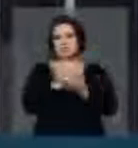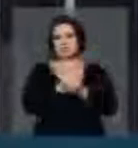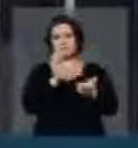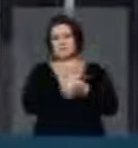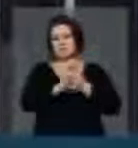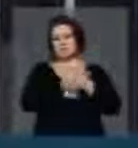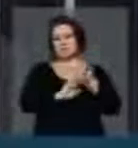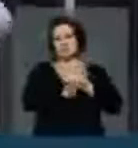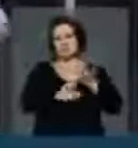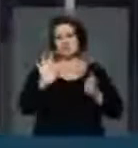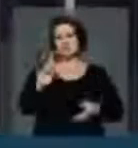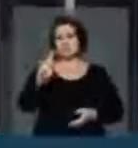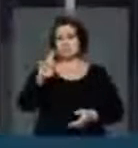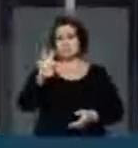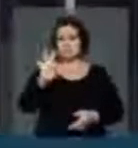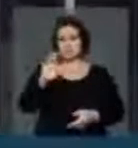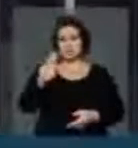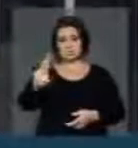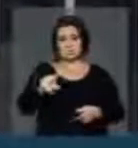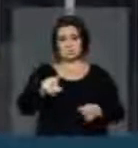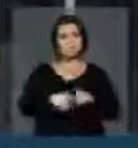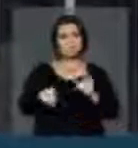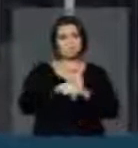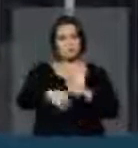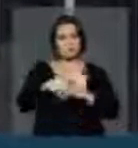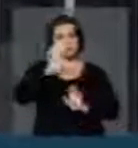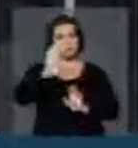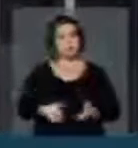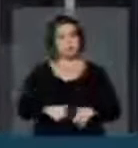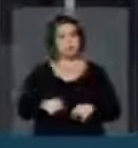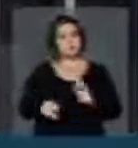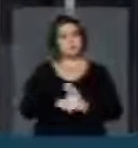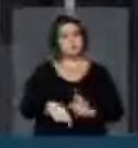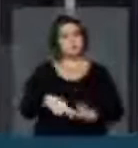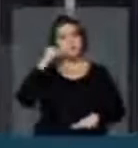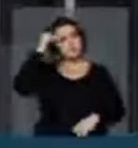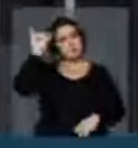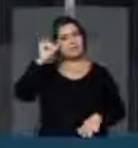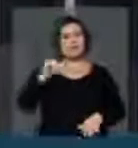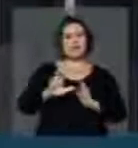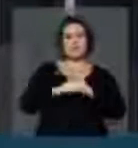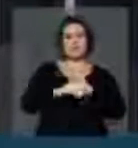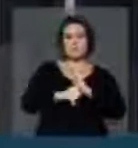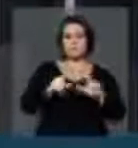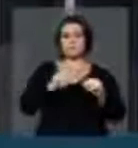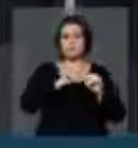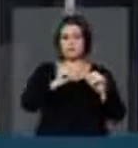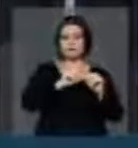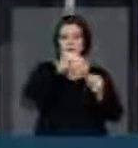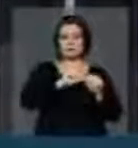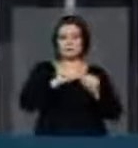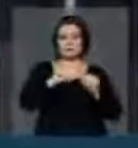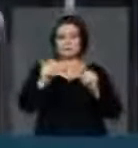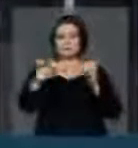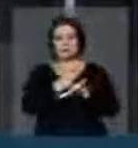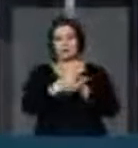ele, da sociedade, uma corte de contas, para cooptar prefeitos corruptos, igual a ele, ao presidente do Tribunal de